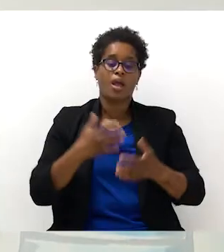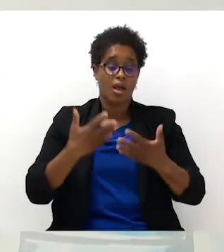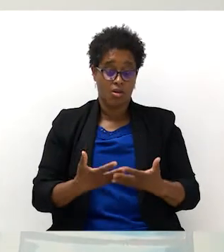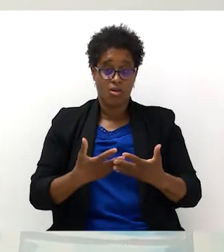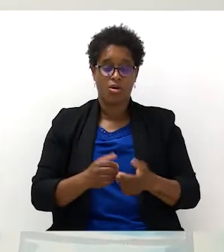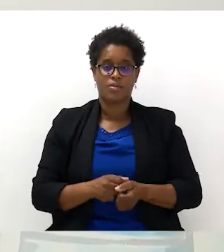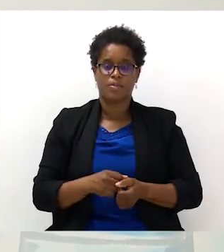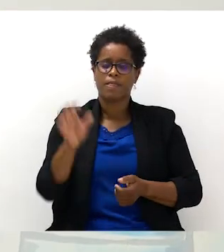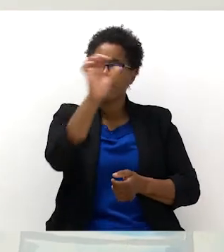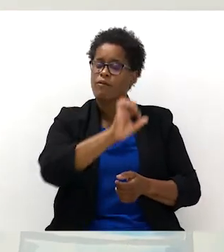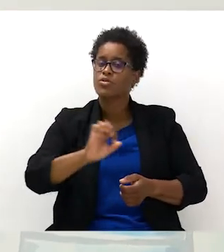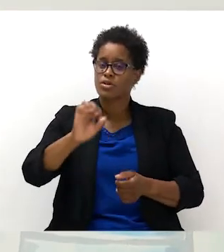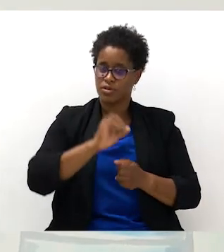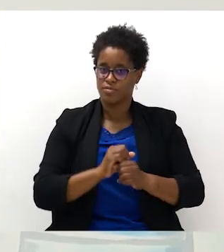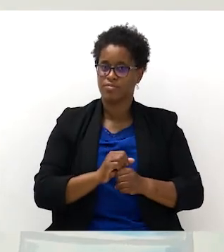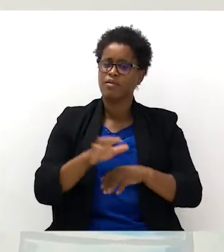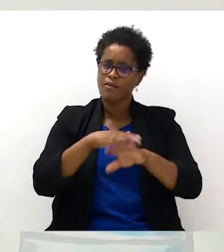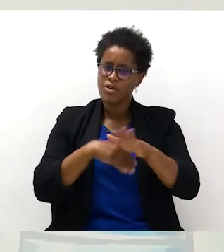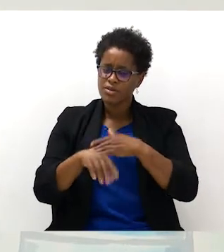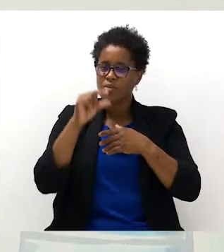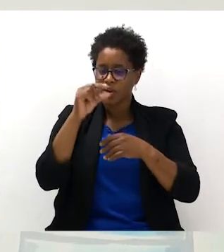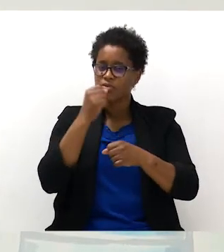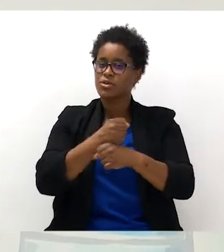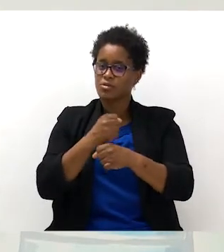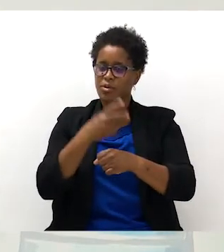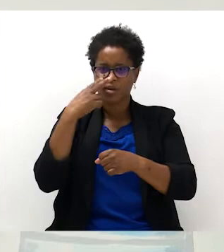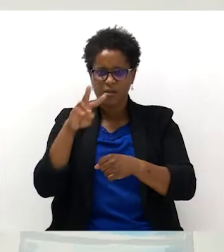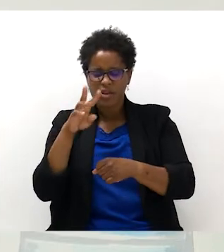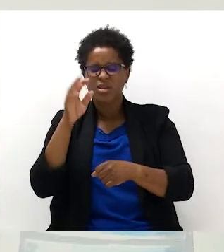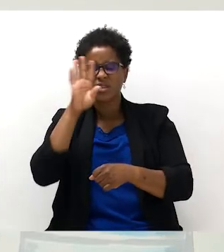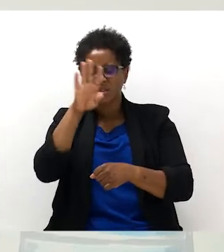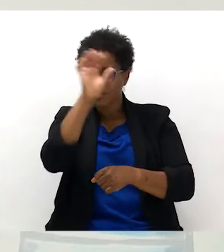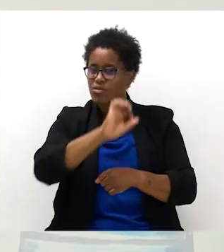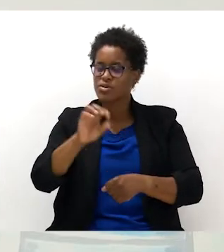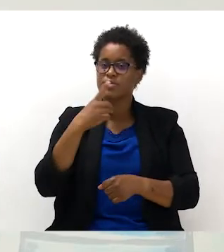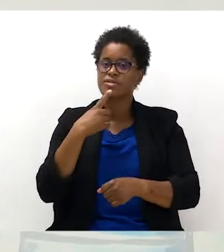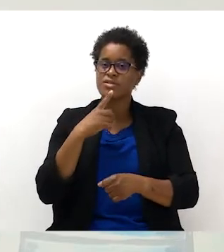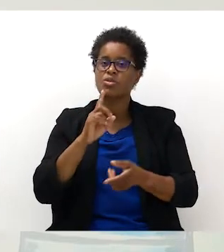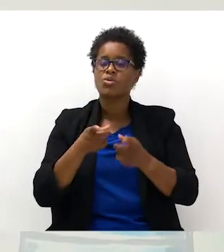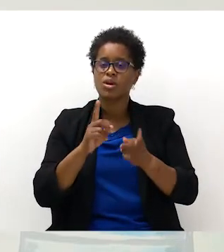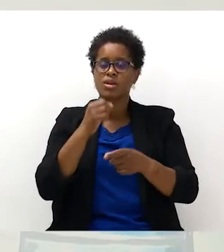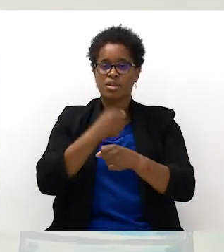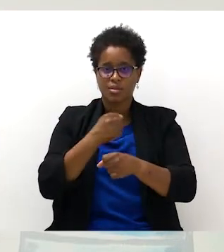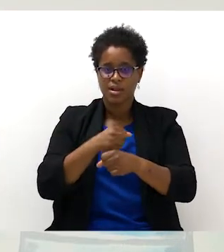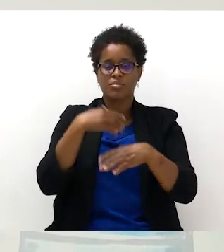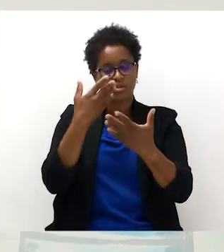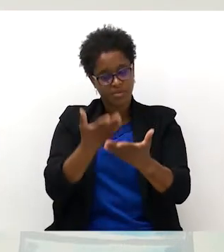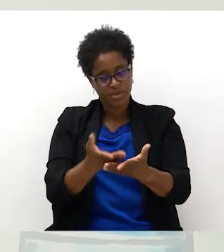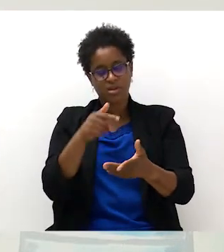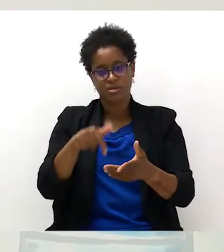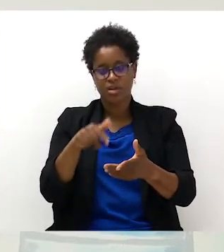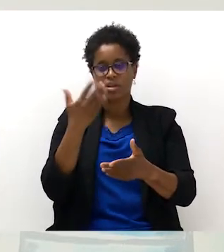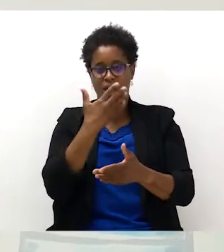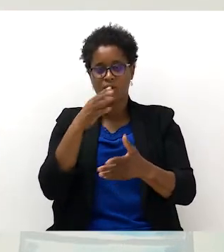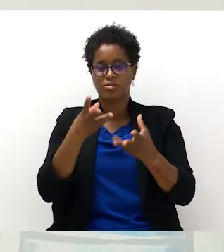Agora, vocês vão fazer um exercício para ver se vocês entenderam o que nós tivemos a apresentar durante